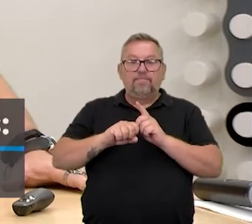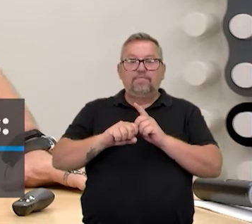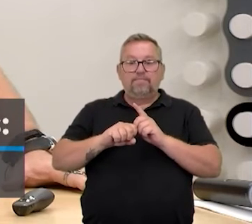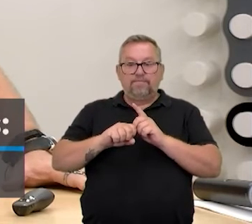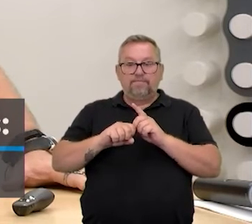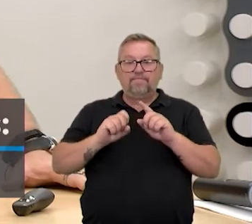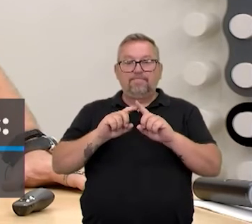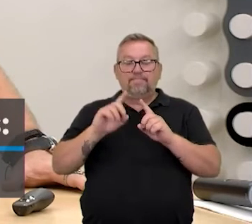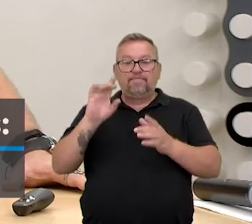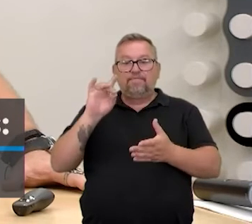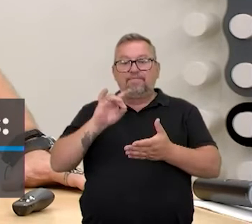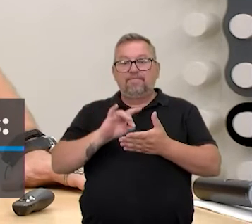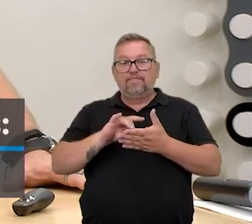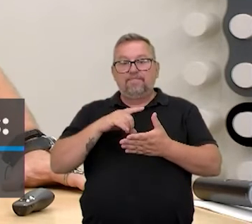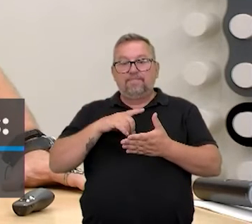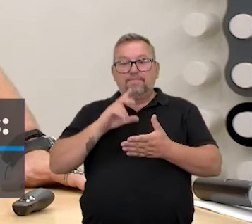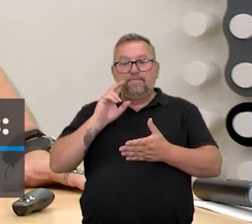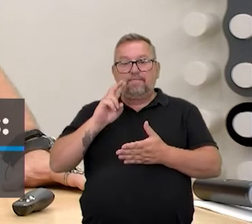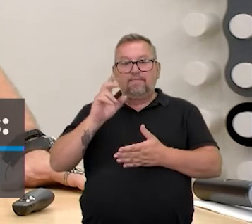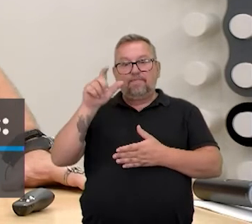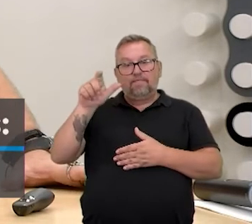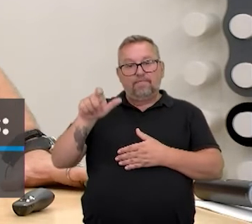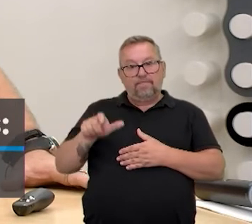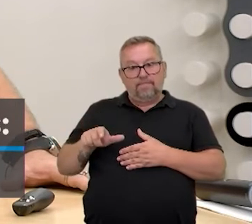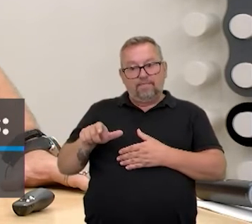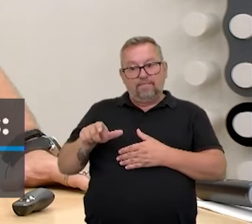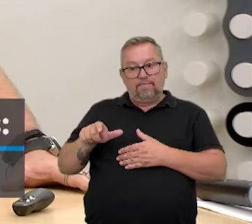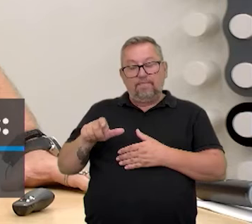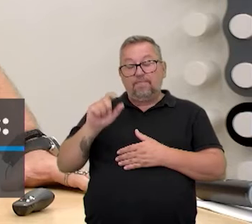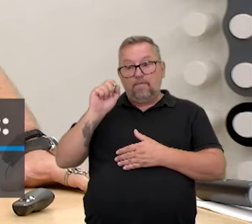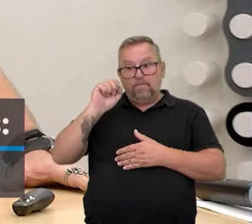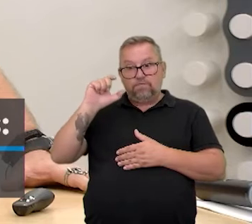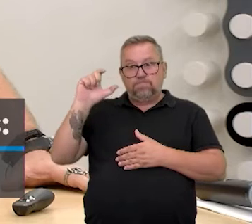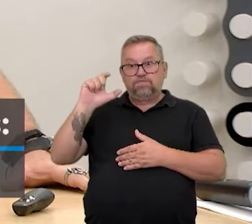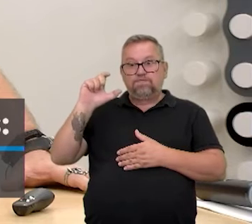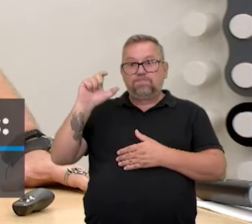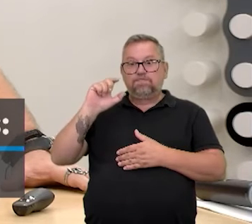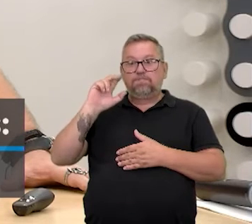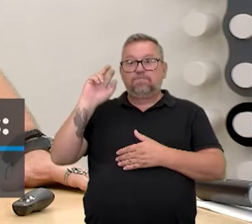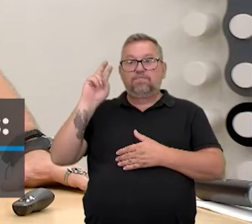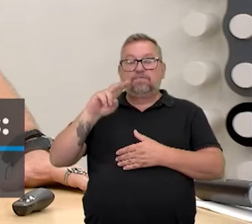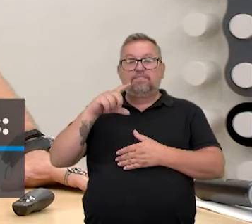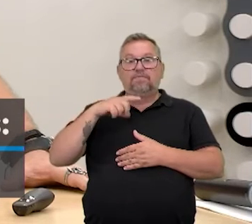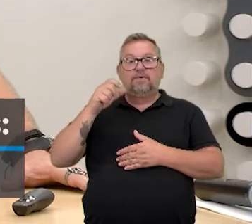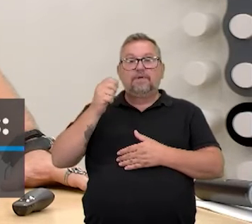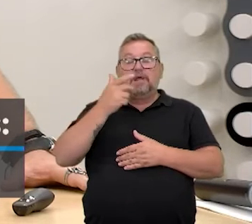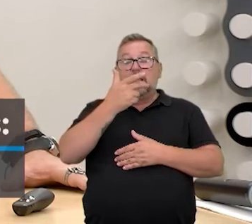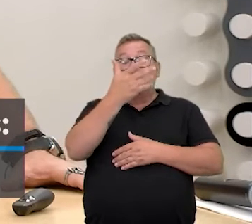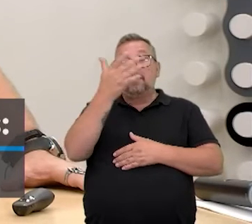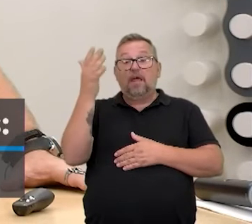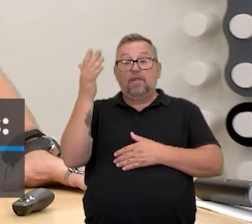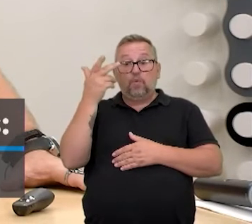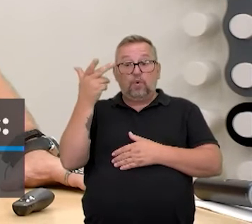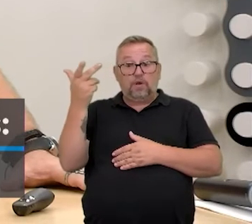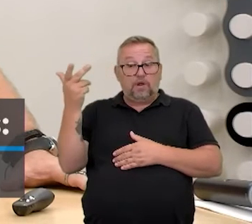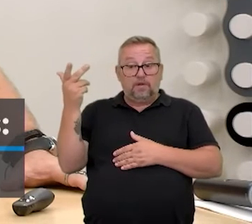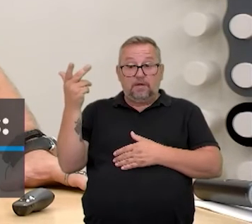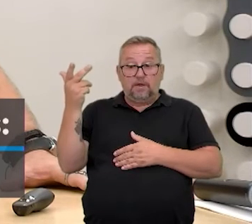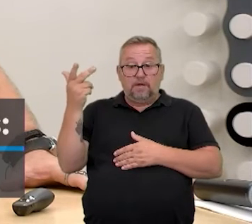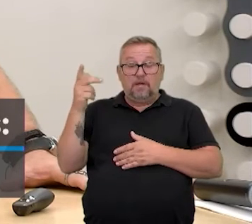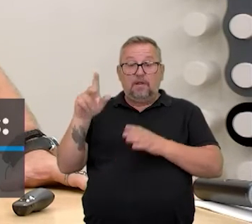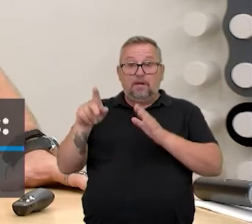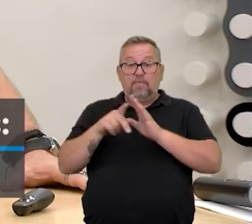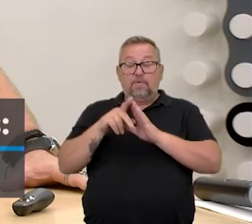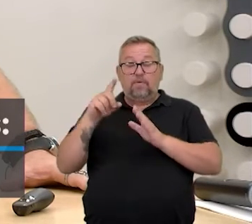na realidade, está na hora do ser humano, né, abrir os olhos, né, e encarar que a natureza, né, faz parte aí do